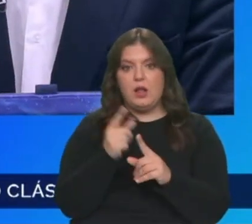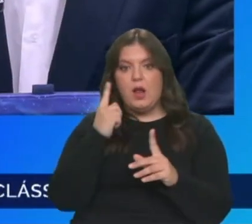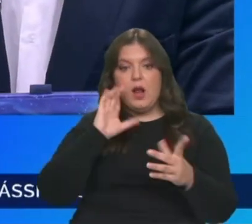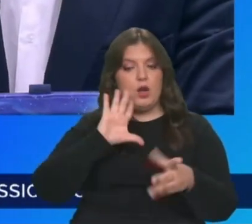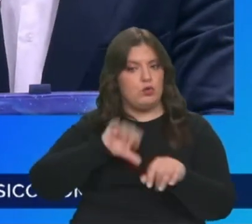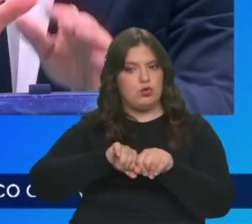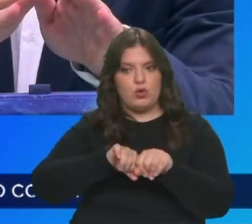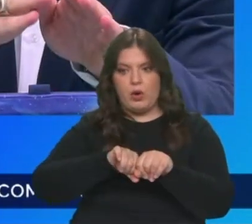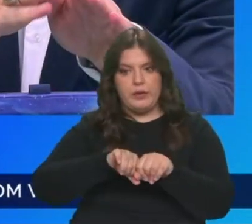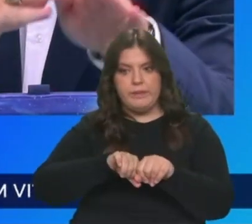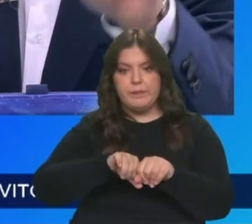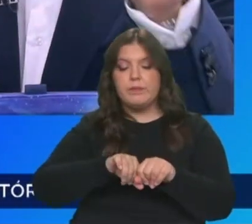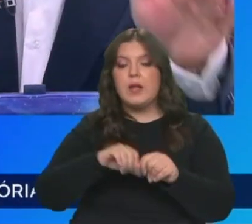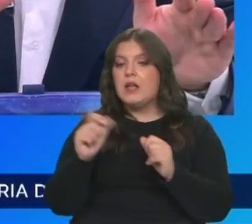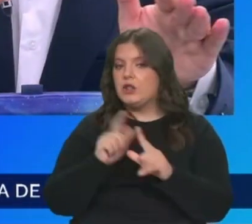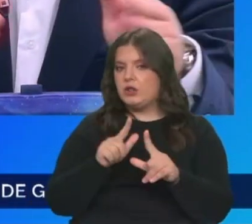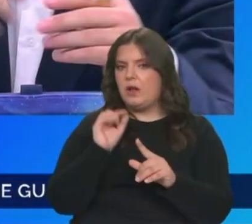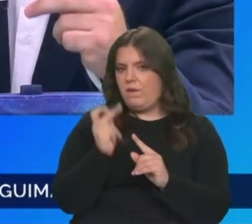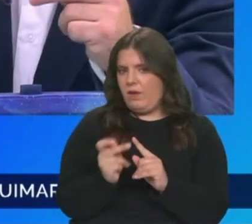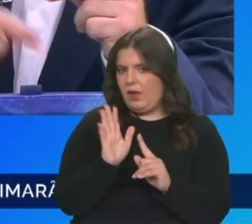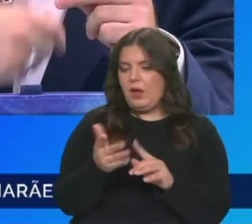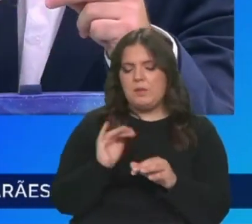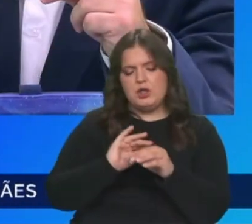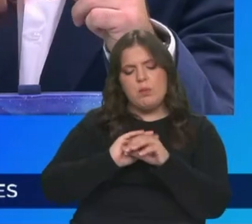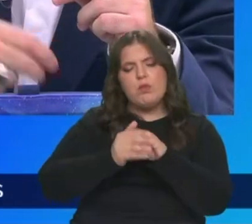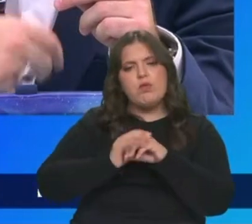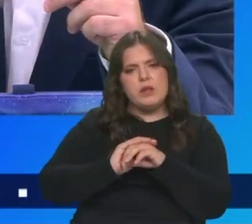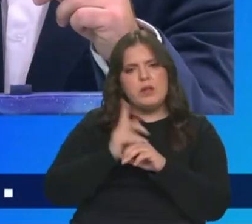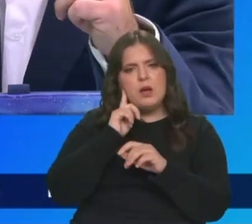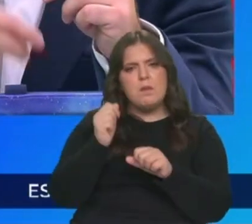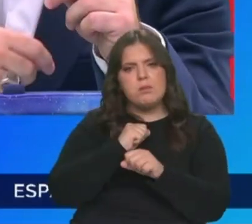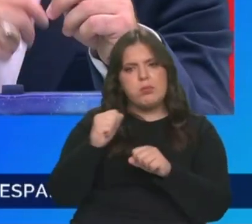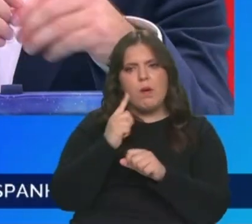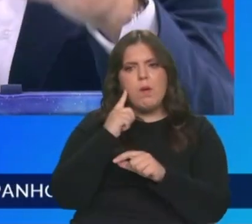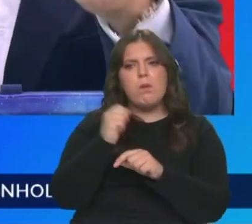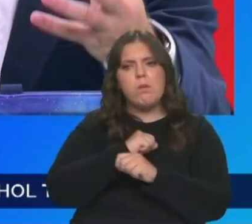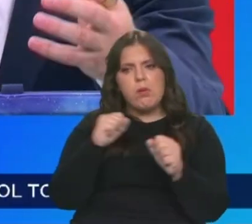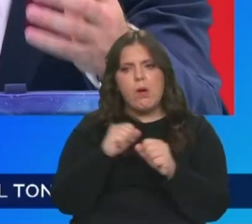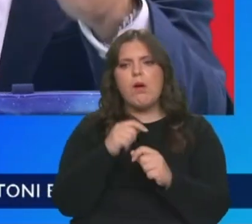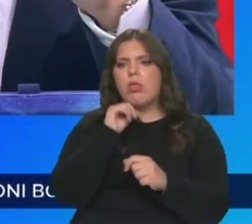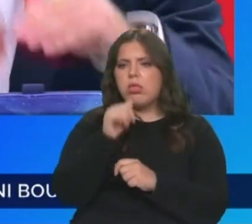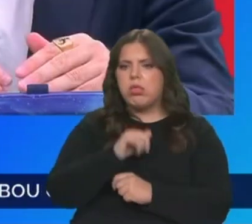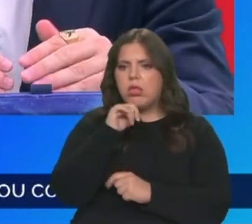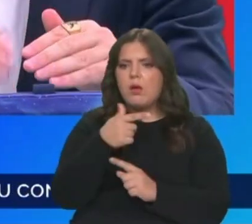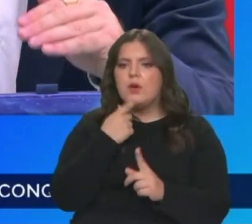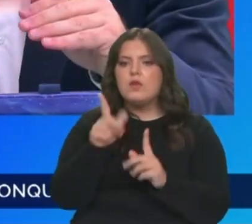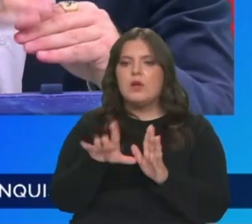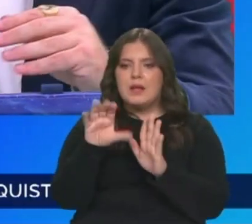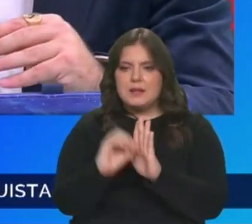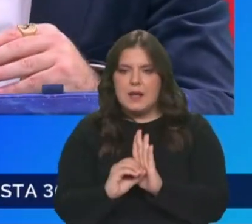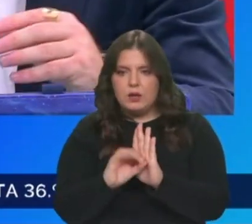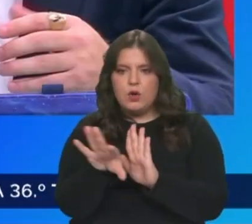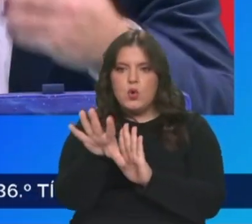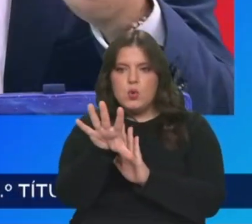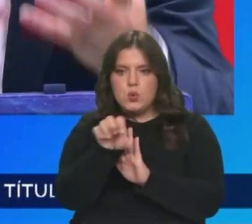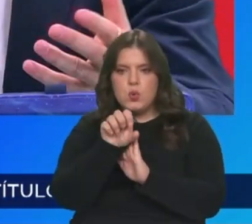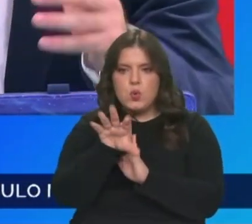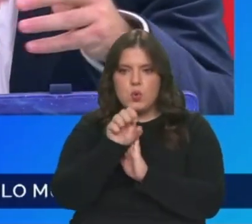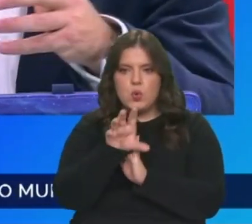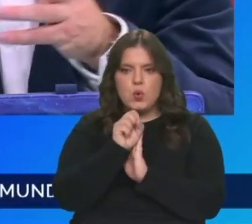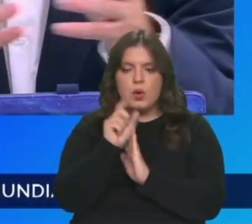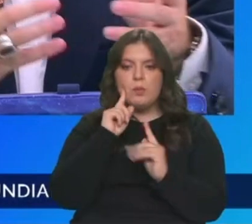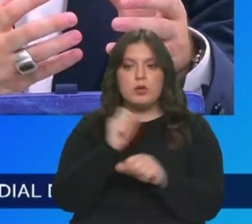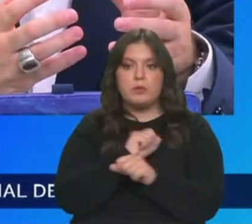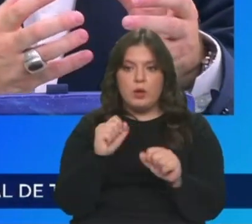destrói a estrela, são explosões à superfície. E são regulares, porque à medida que ele vai, explode e depois volta a zero, volta a encher material, volta a